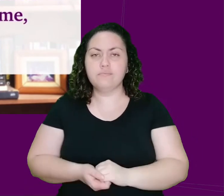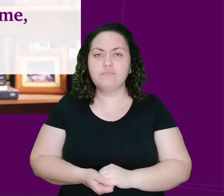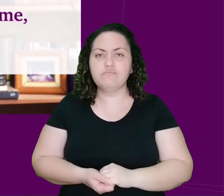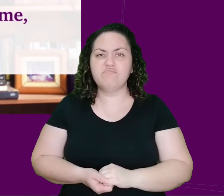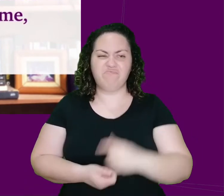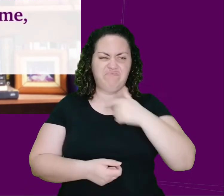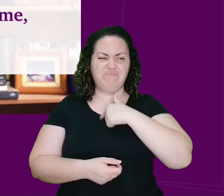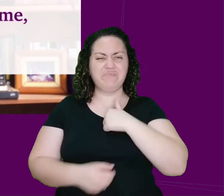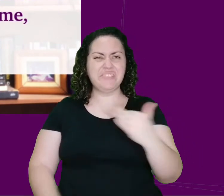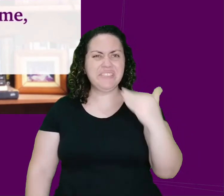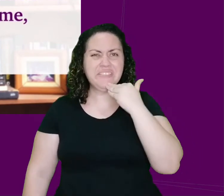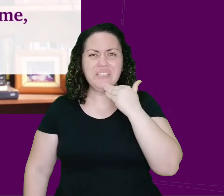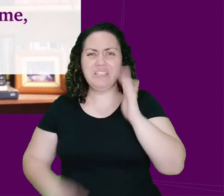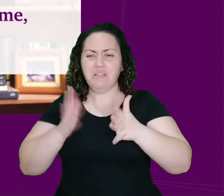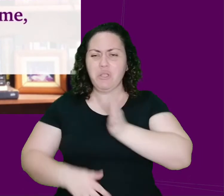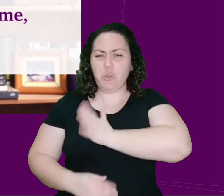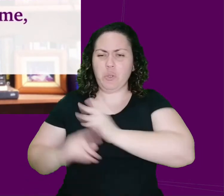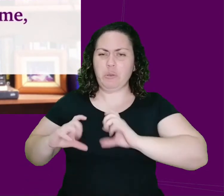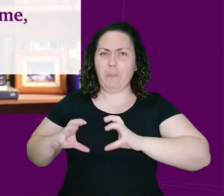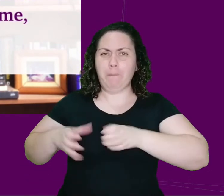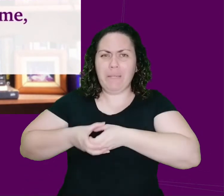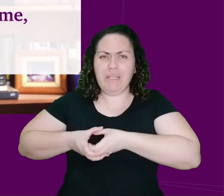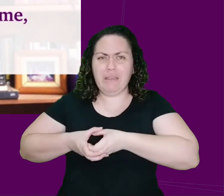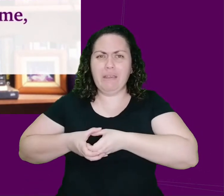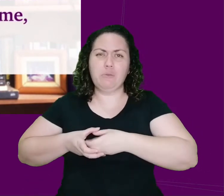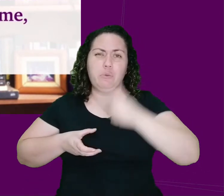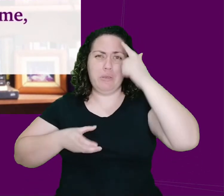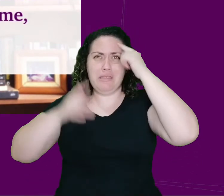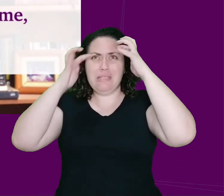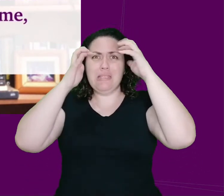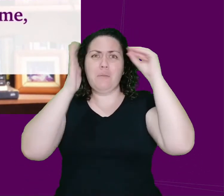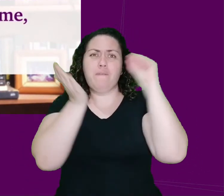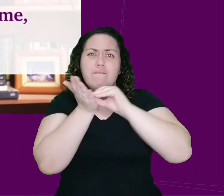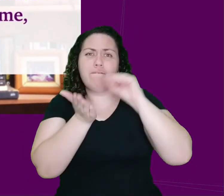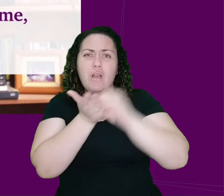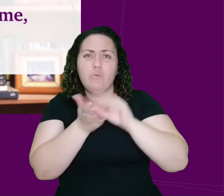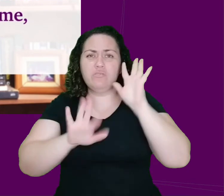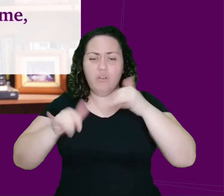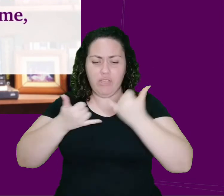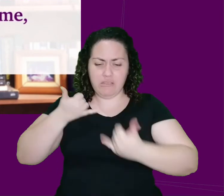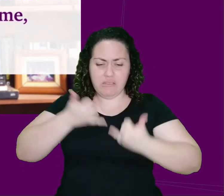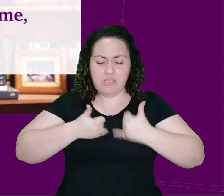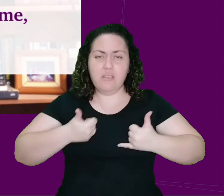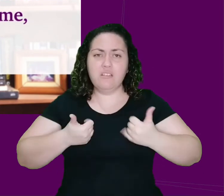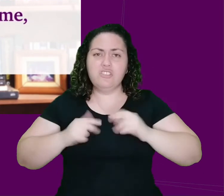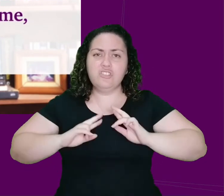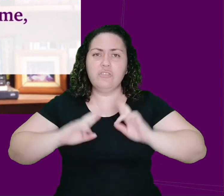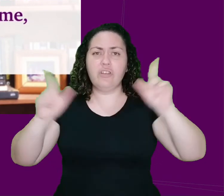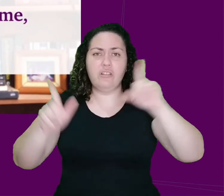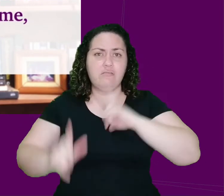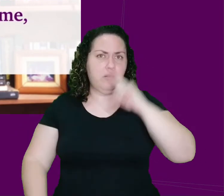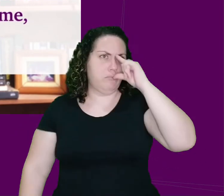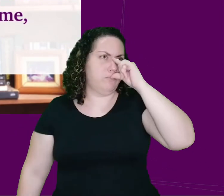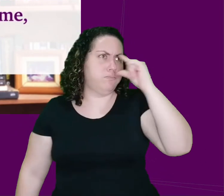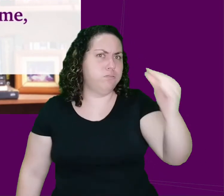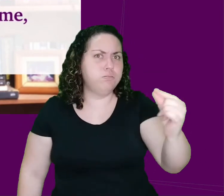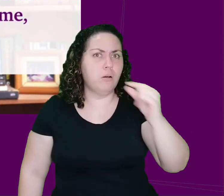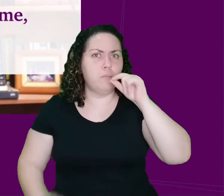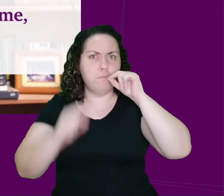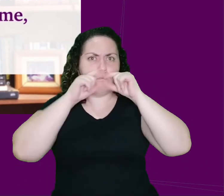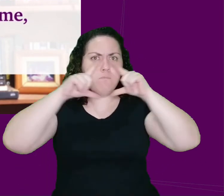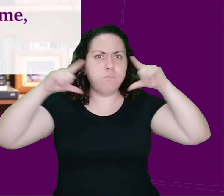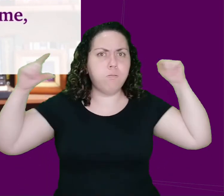coração miúdo, lacunas no cérebro, nervos diferentes dos nervos dos outros homens, e um nariz enorme, uma